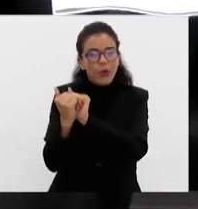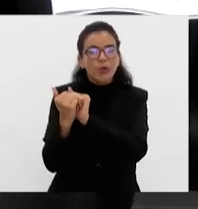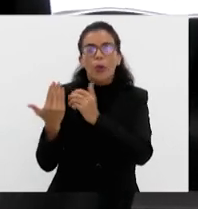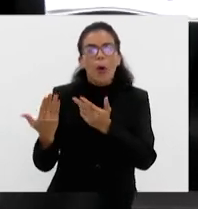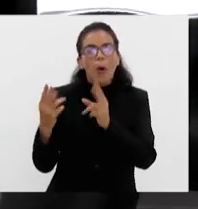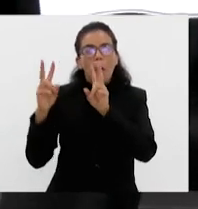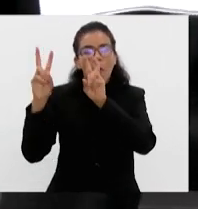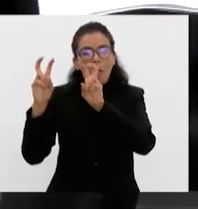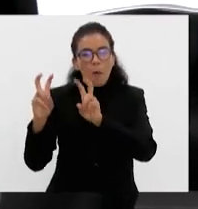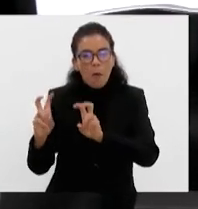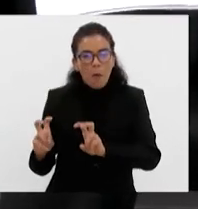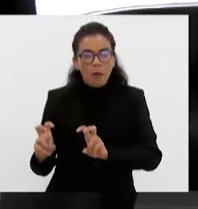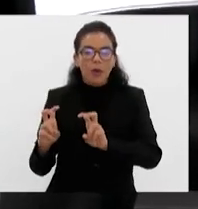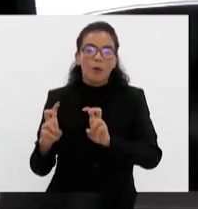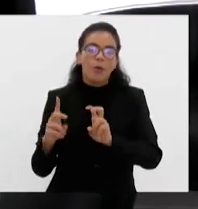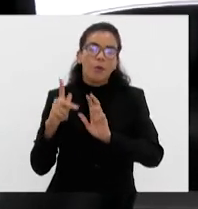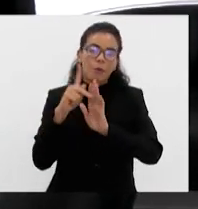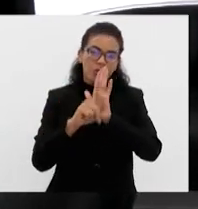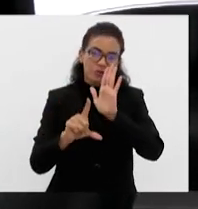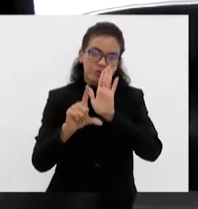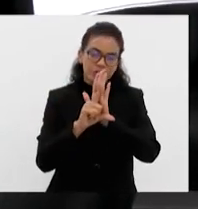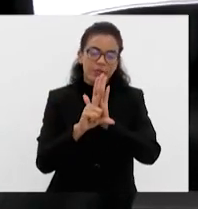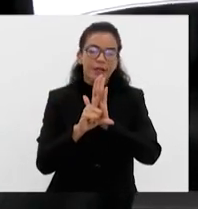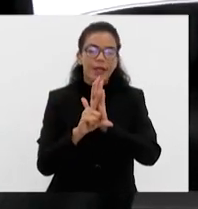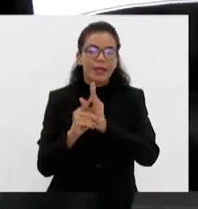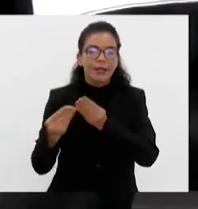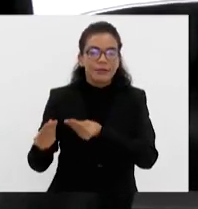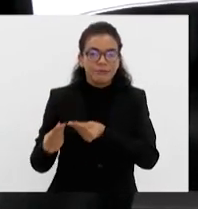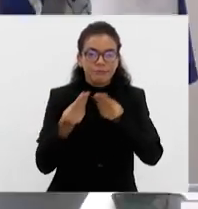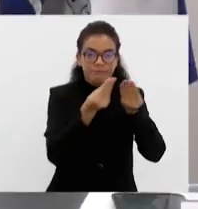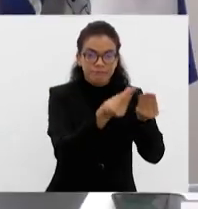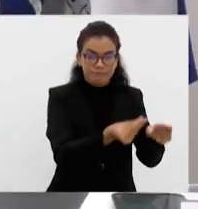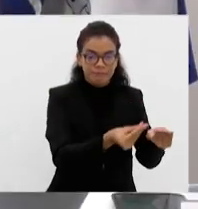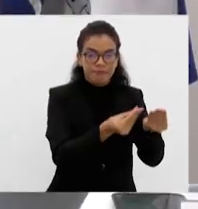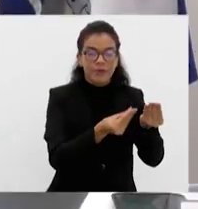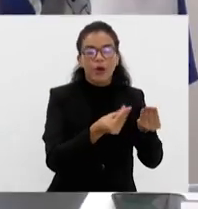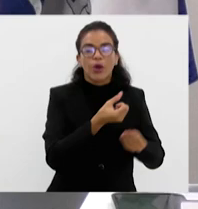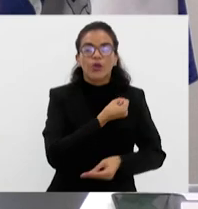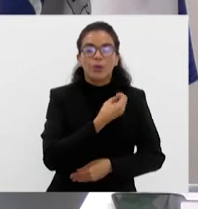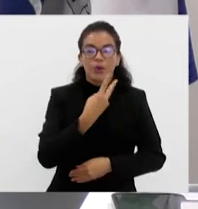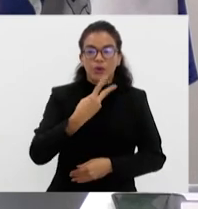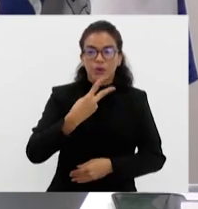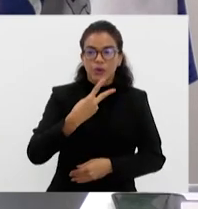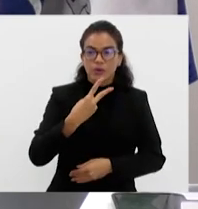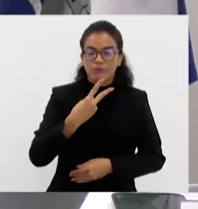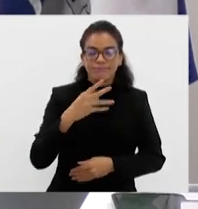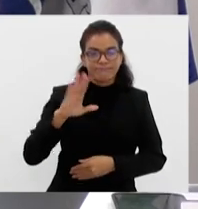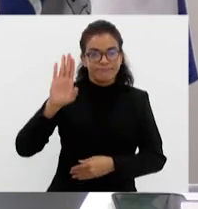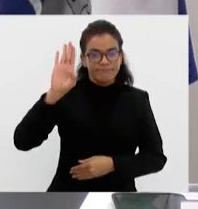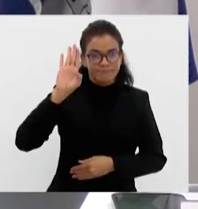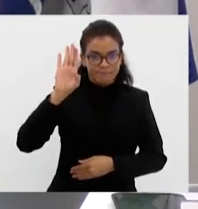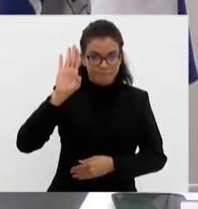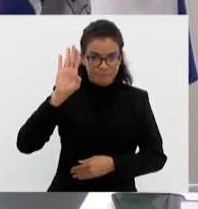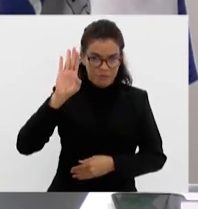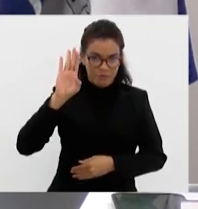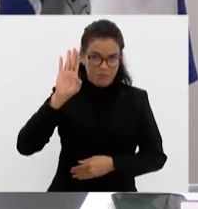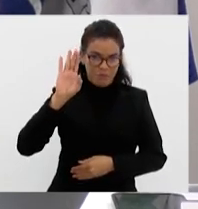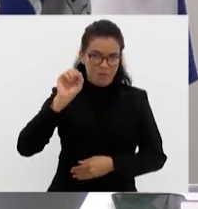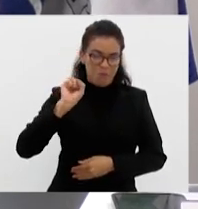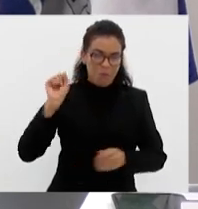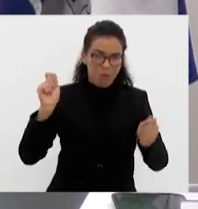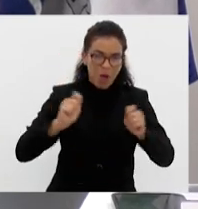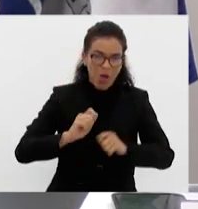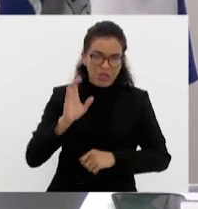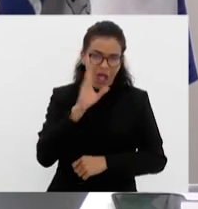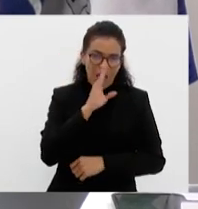Então, um projeto com vista ao gabinete do deputado Luiz Paulo. Passou o item 2 da pauta. Presidente, Vossa Excelência me concede, pela ordem, muito